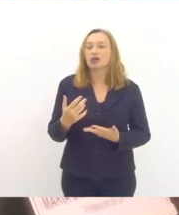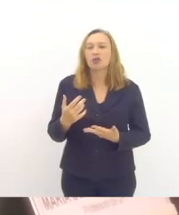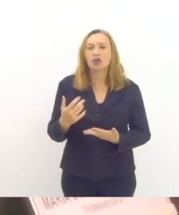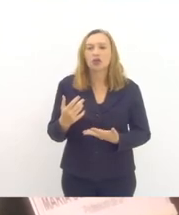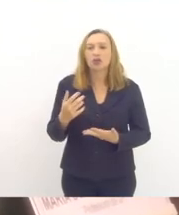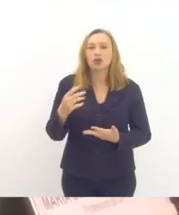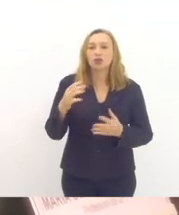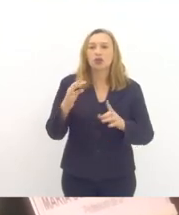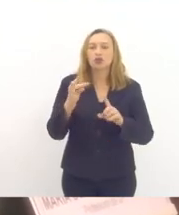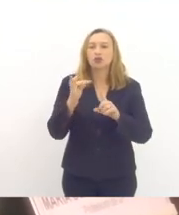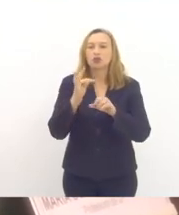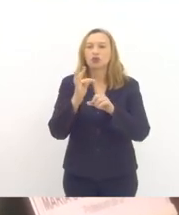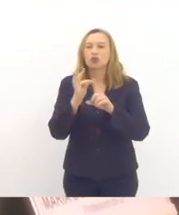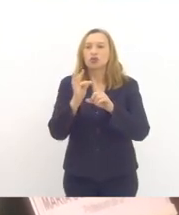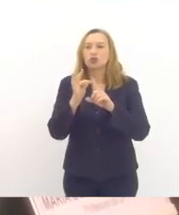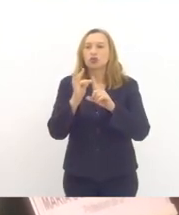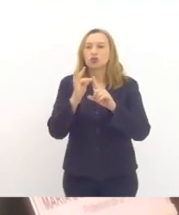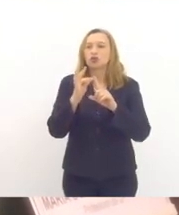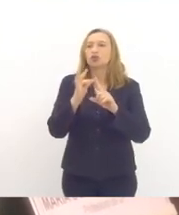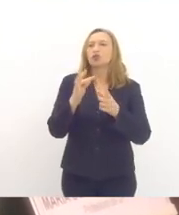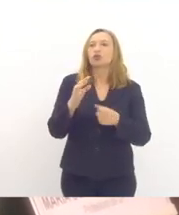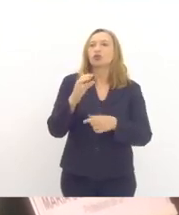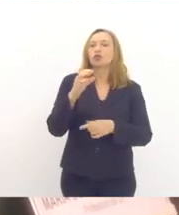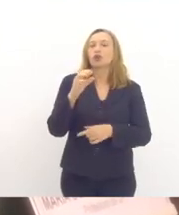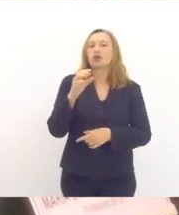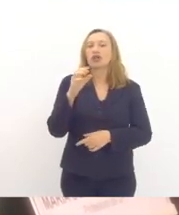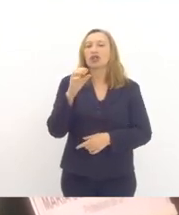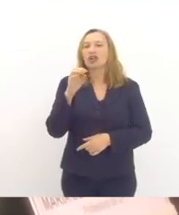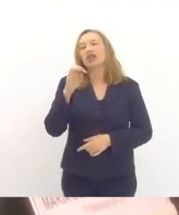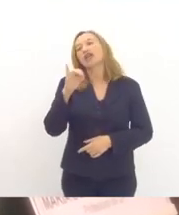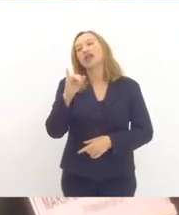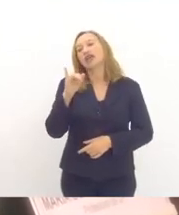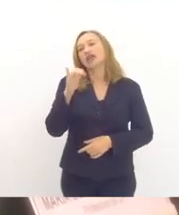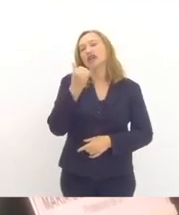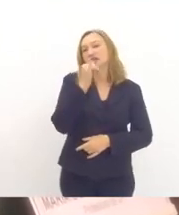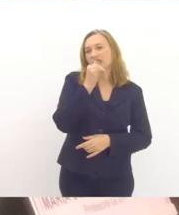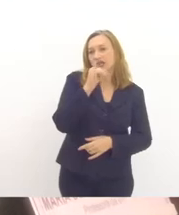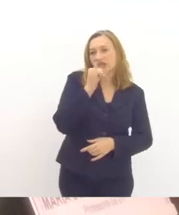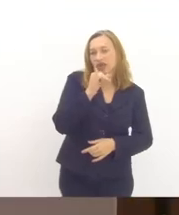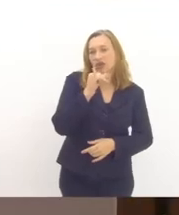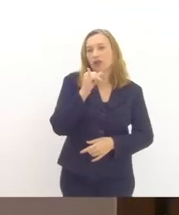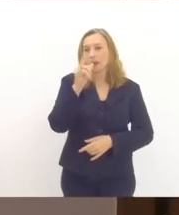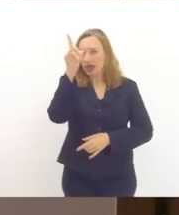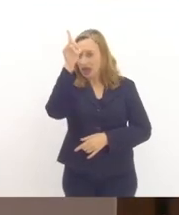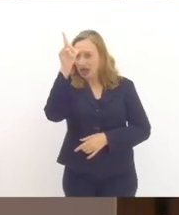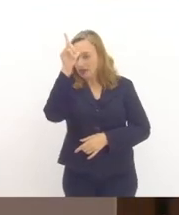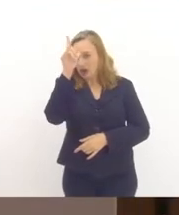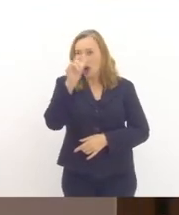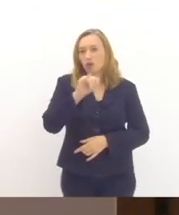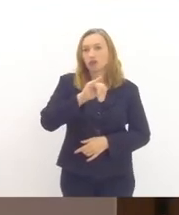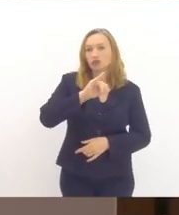turco, italiano, mandarim, alemão, japonês,